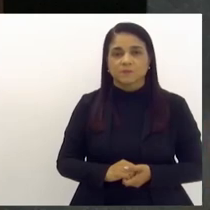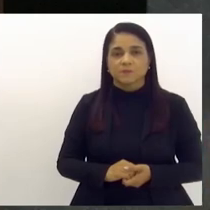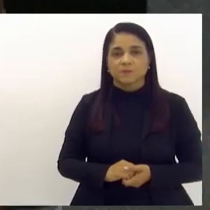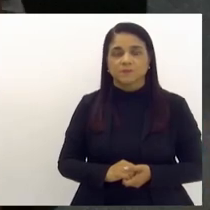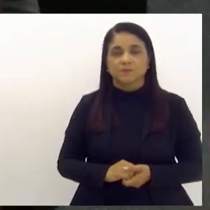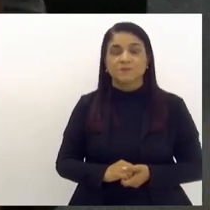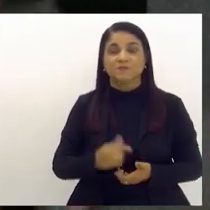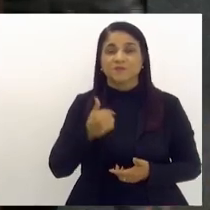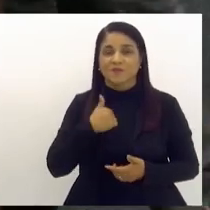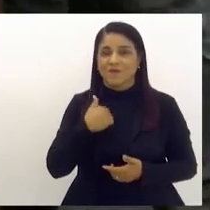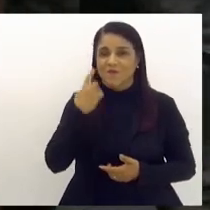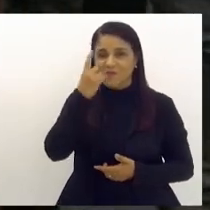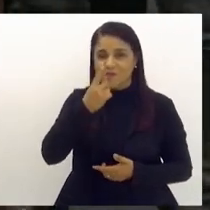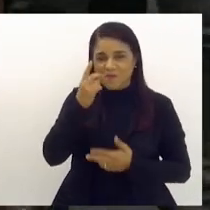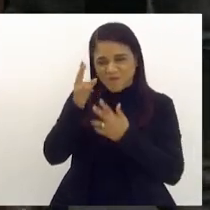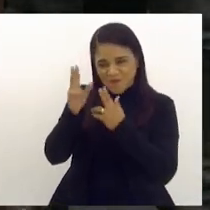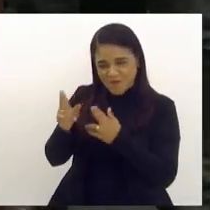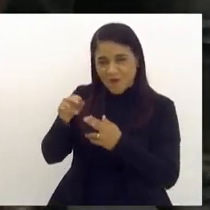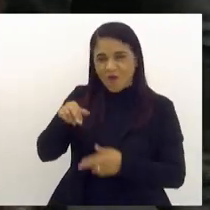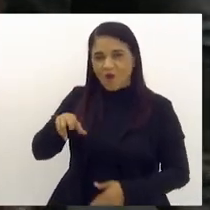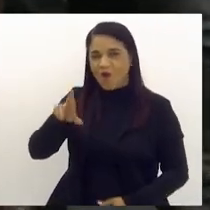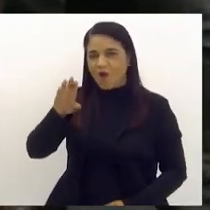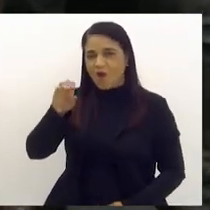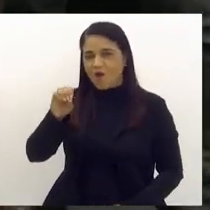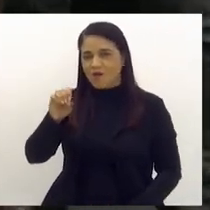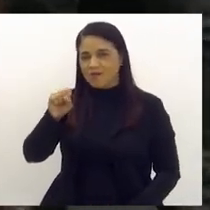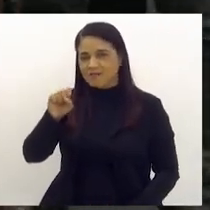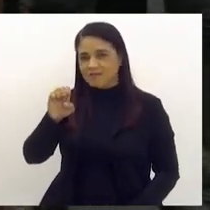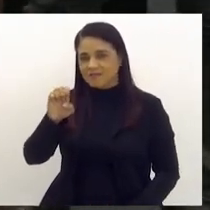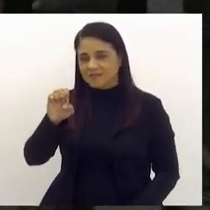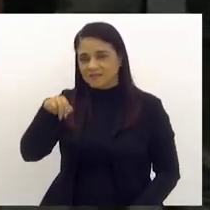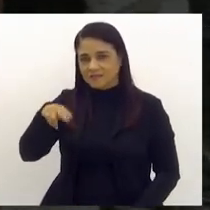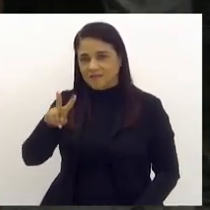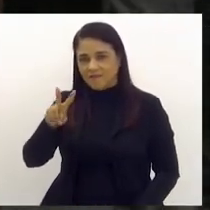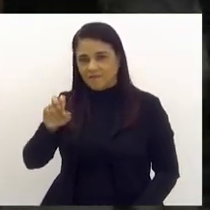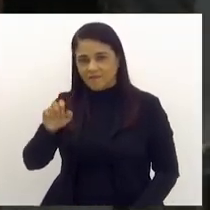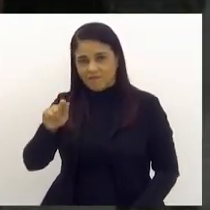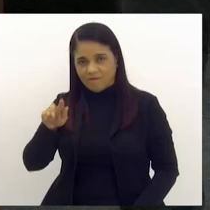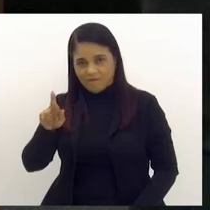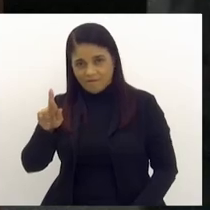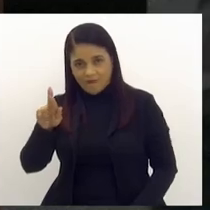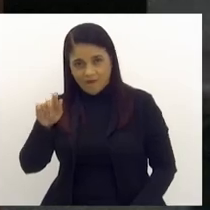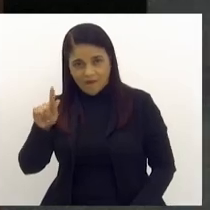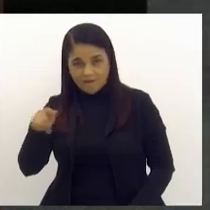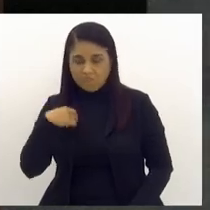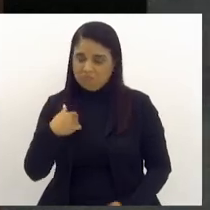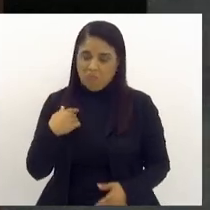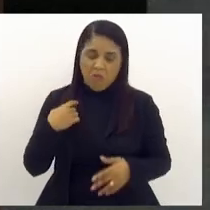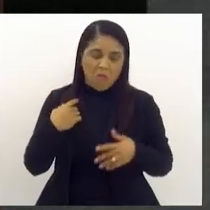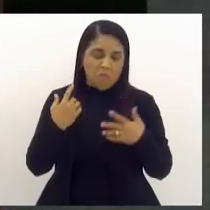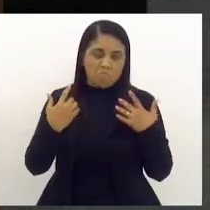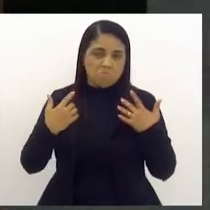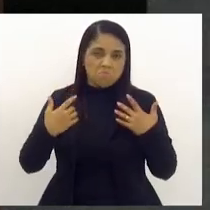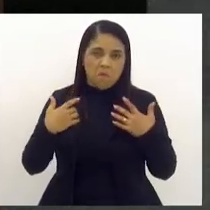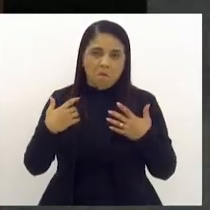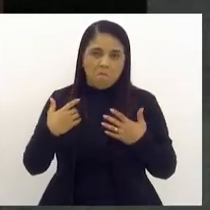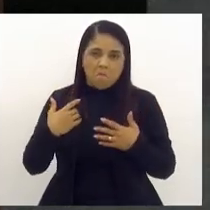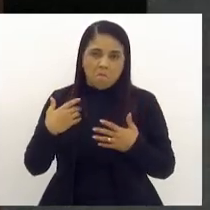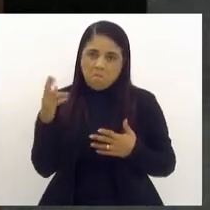fazer a moda do deputado Rosenberg Reis, eu não tenho pressa, vou aguardar o deputado Josemar terminar.